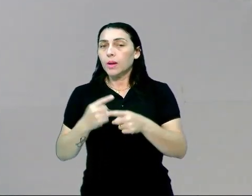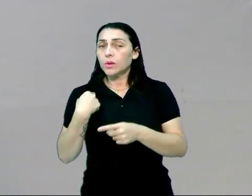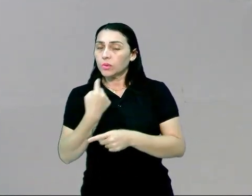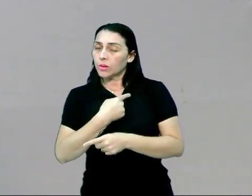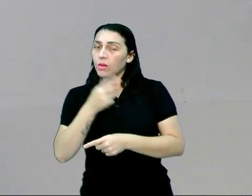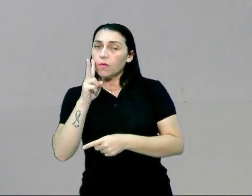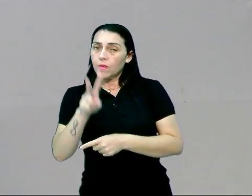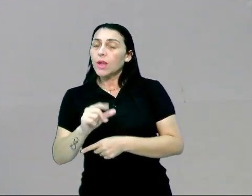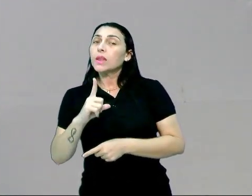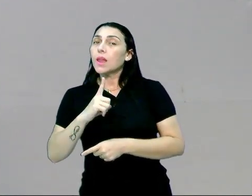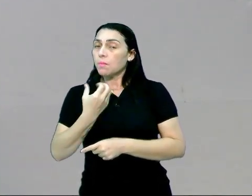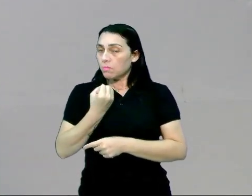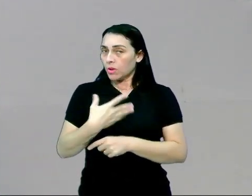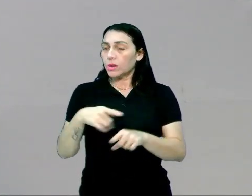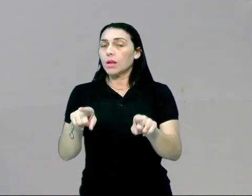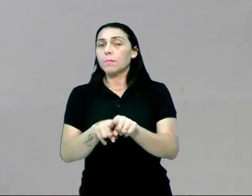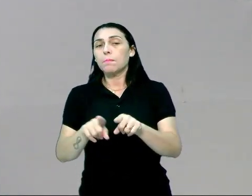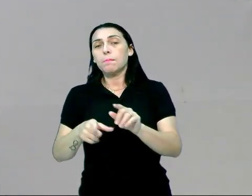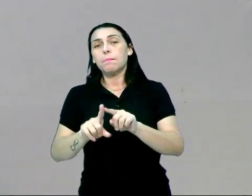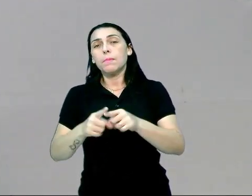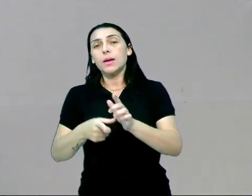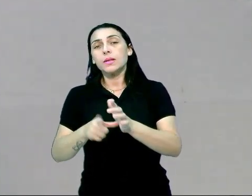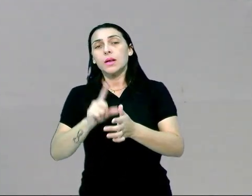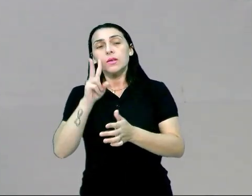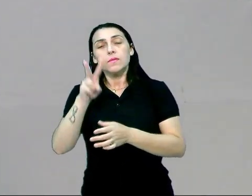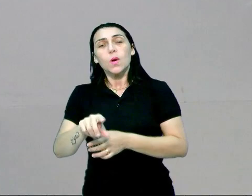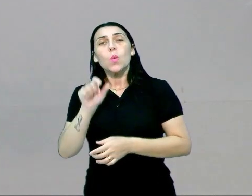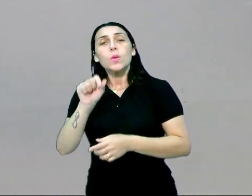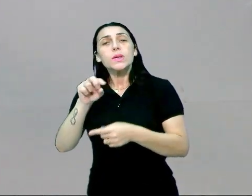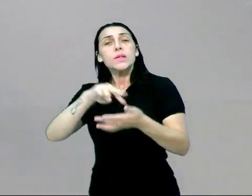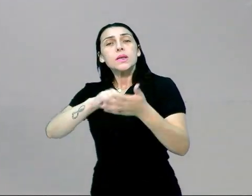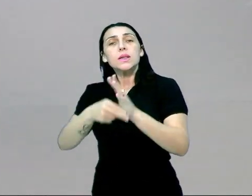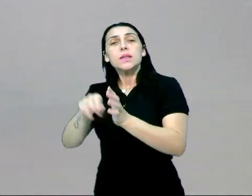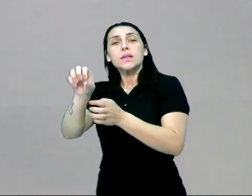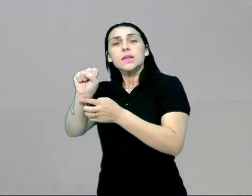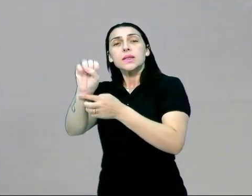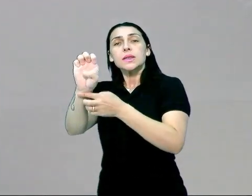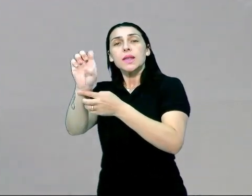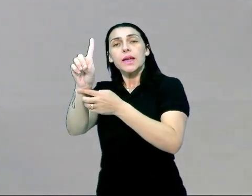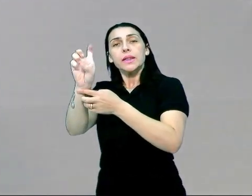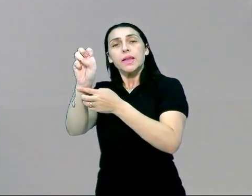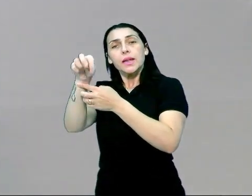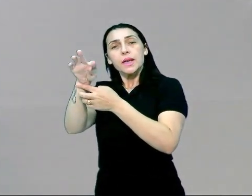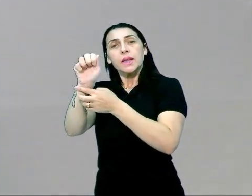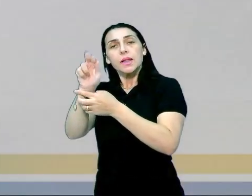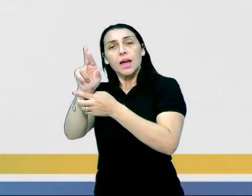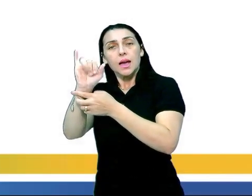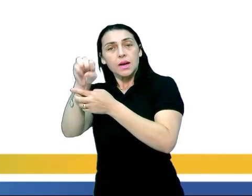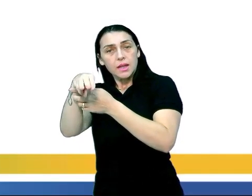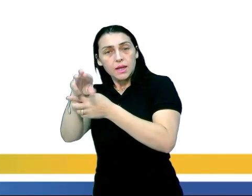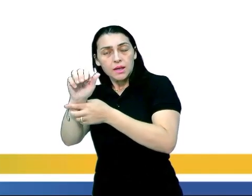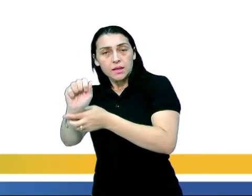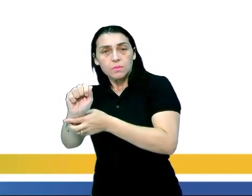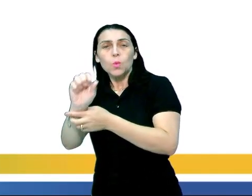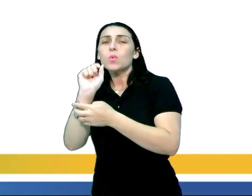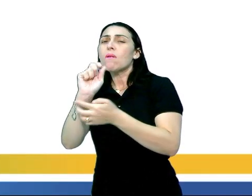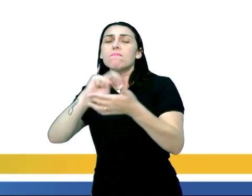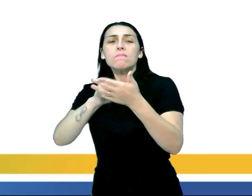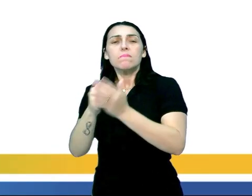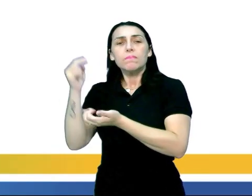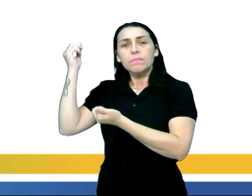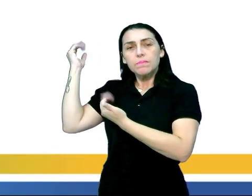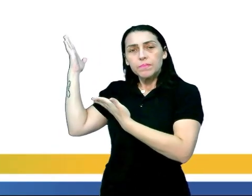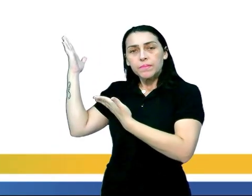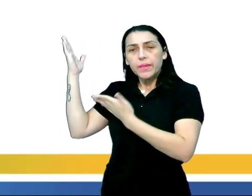ver já que tem benefícios. Mas antes de ver os benefícios, a gente vai ver o que é o sedentarismo, porque vai ficar sedentário, mas e o que é o sedentarismo? Vamos lá.